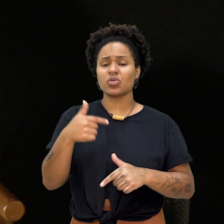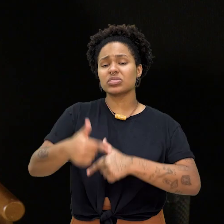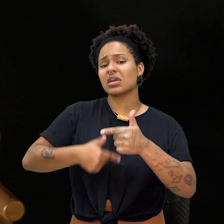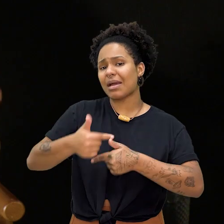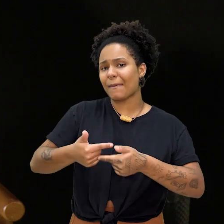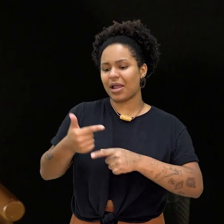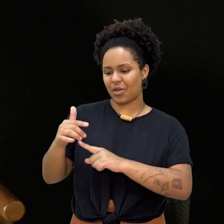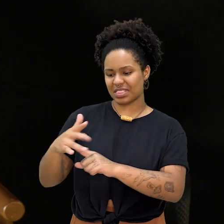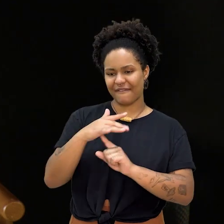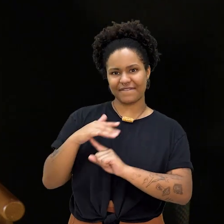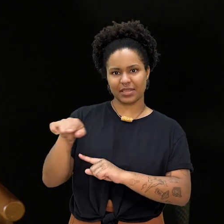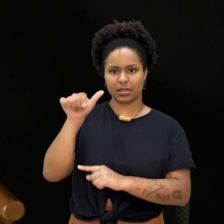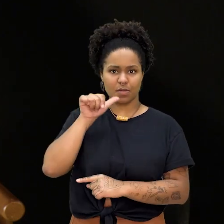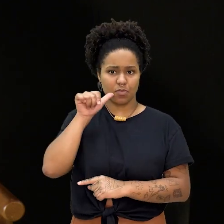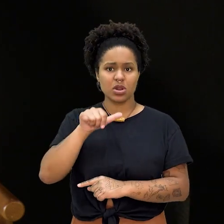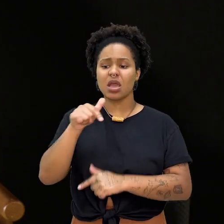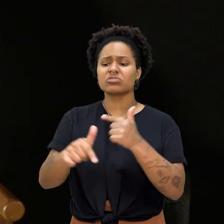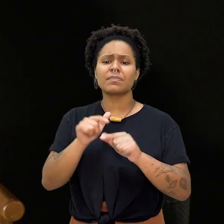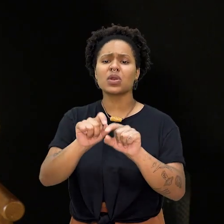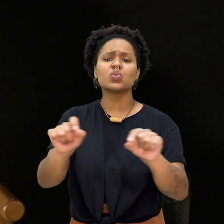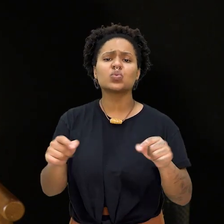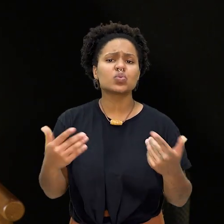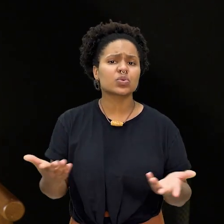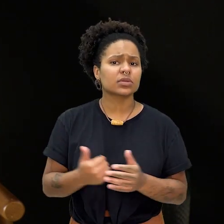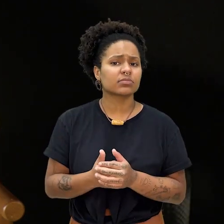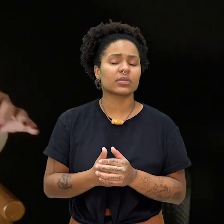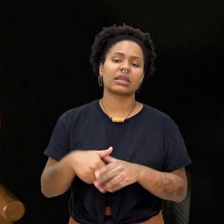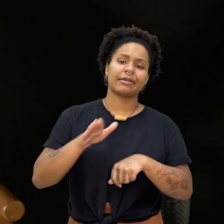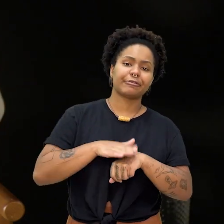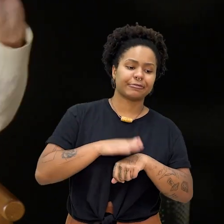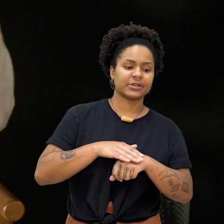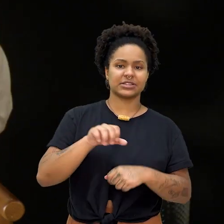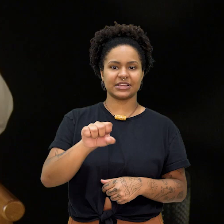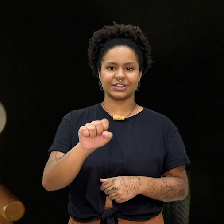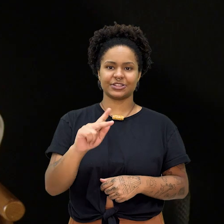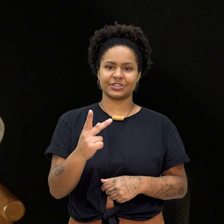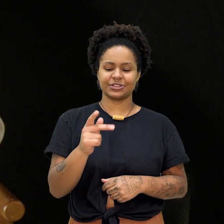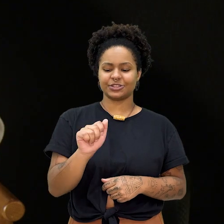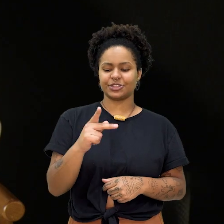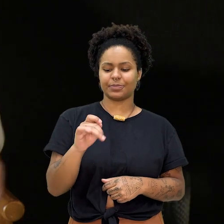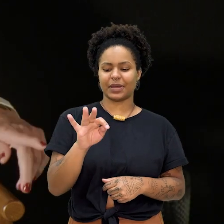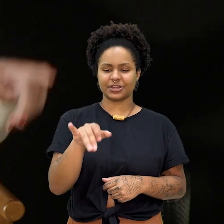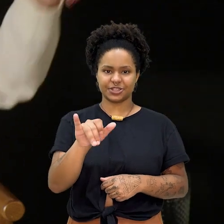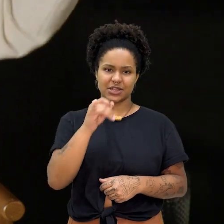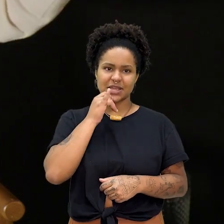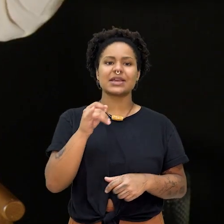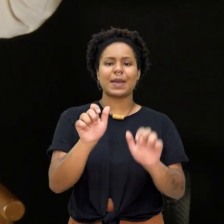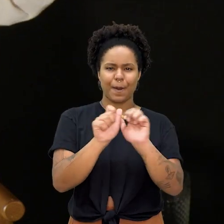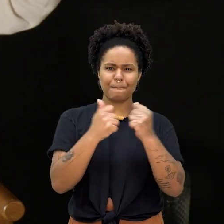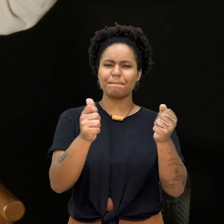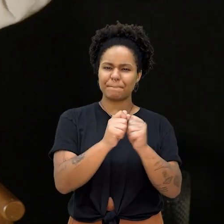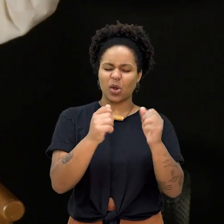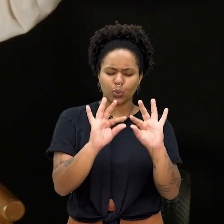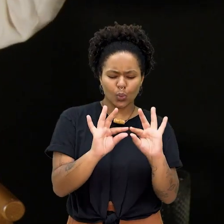era o trabalho na vila que aquelas mulheres tinham? Ou fazer o chapate, que é aquele pão fininho, ou ir